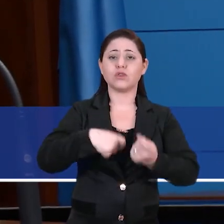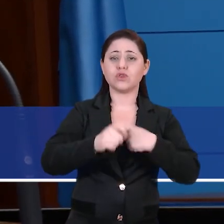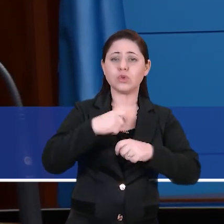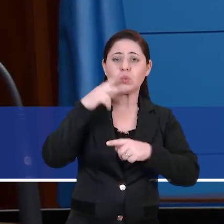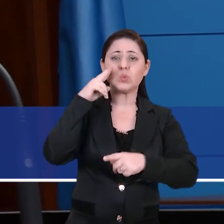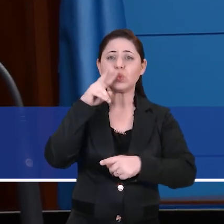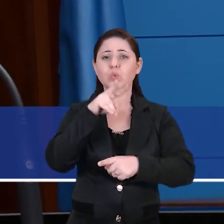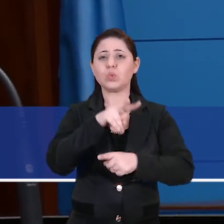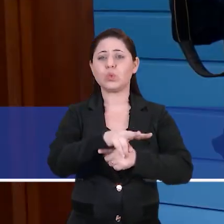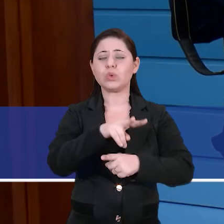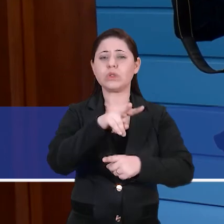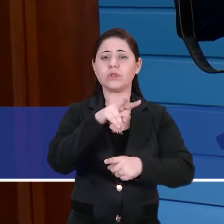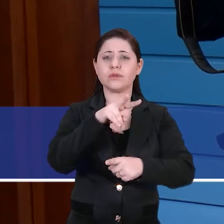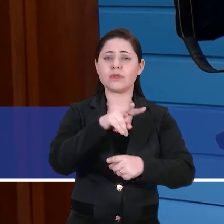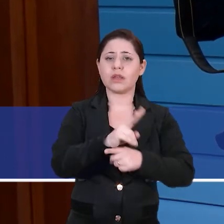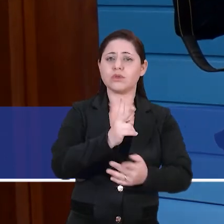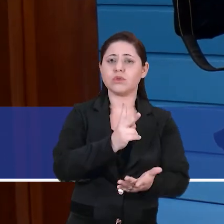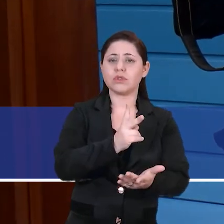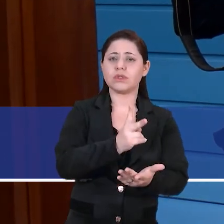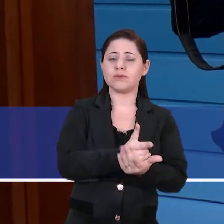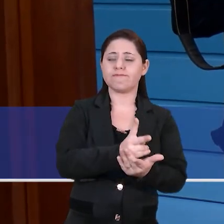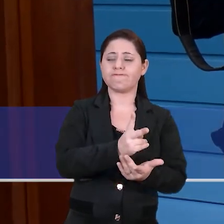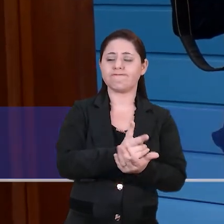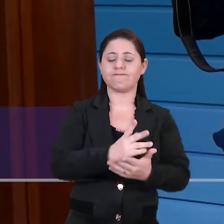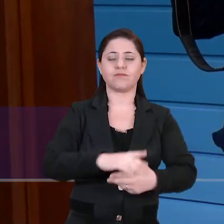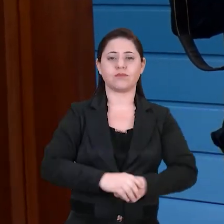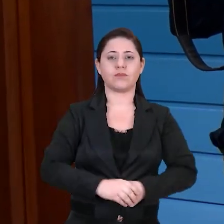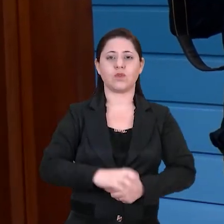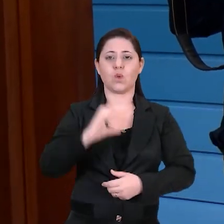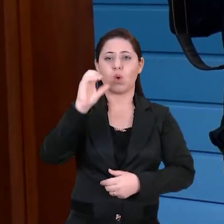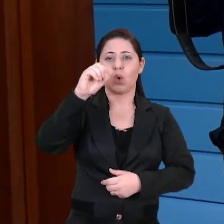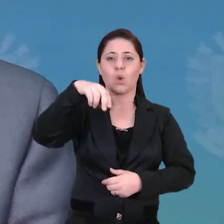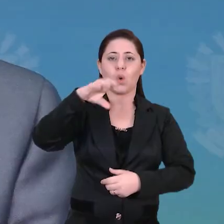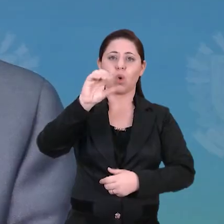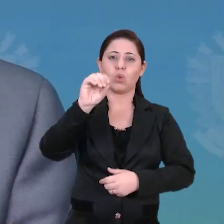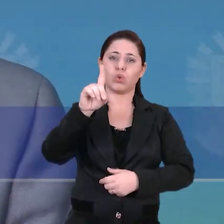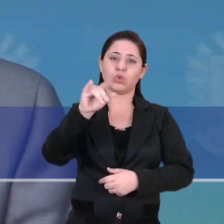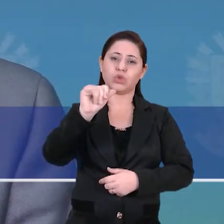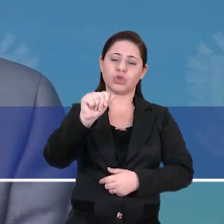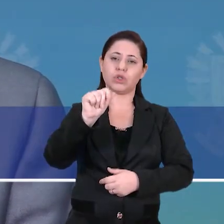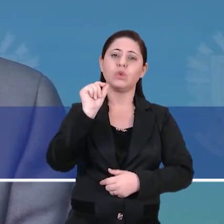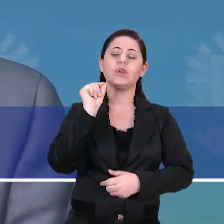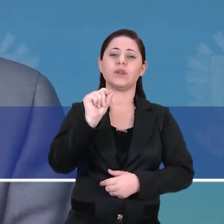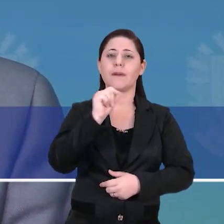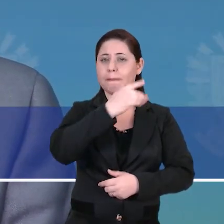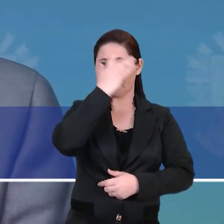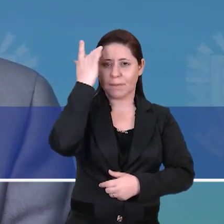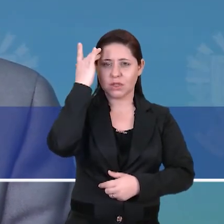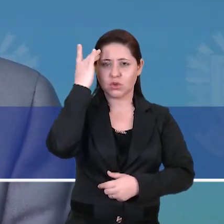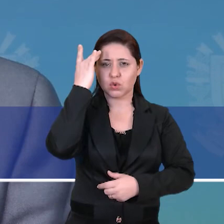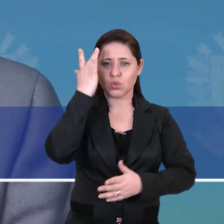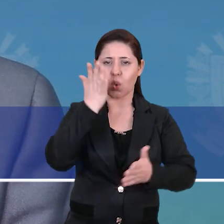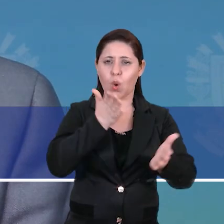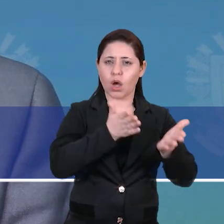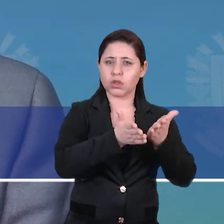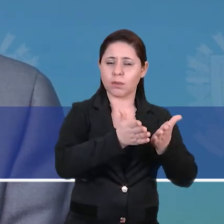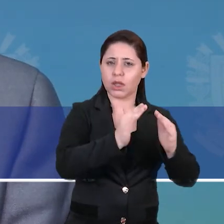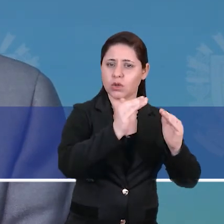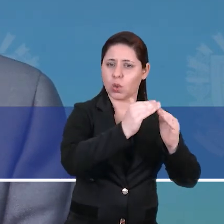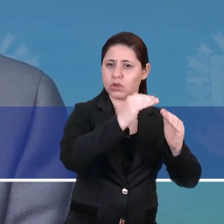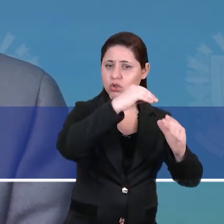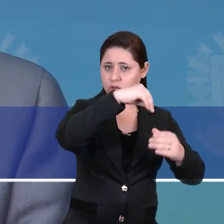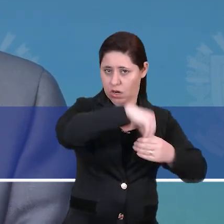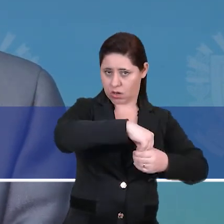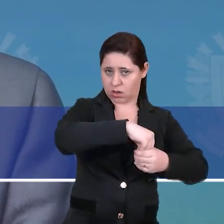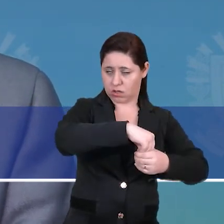possibilitar a gestão do cuidado e o monitoramento contínuo. O Oncodia visa aquelas pessoas que recebem tratamento em